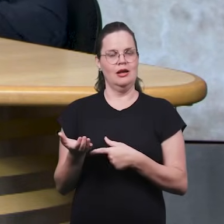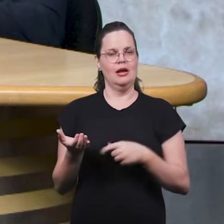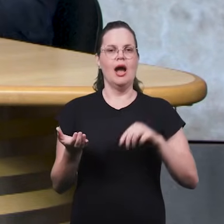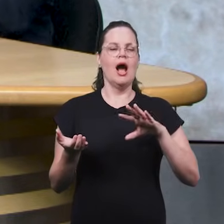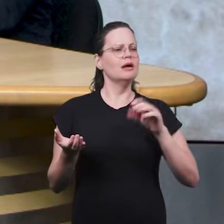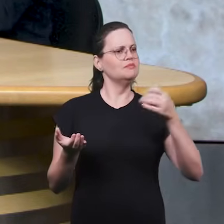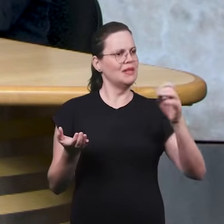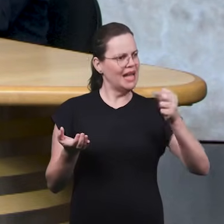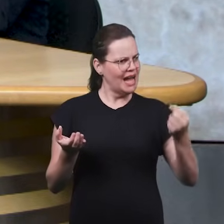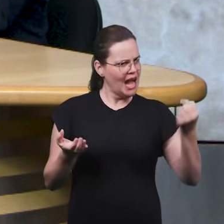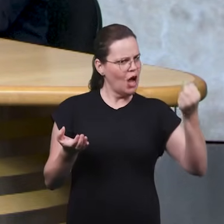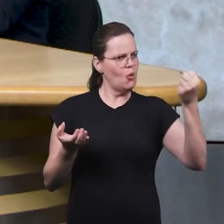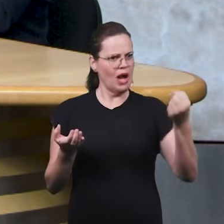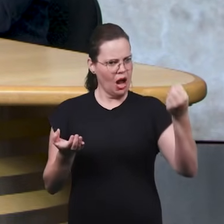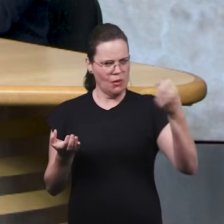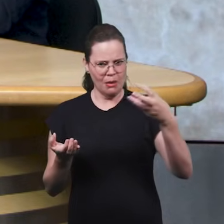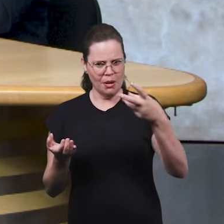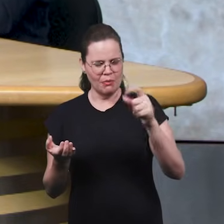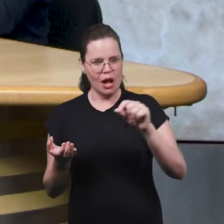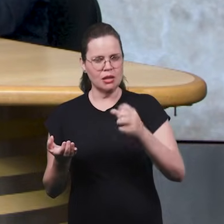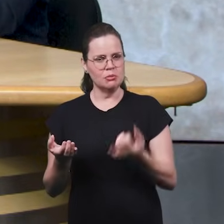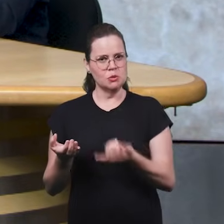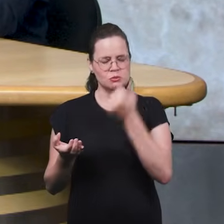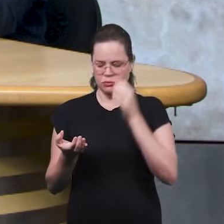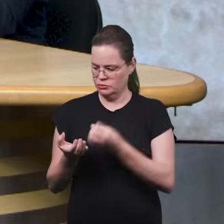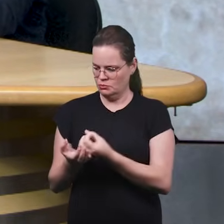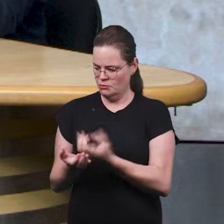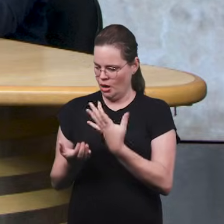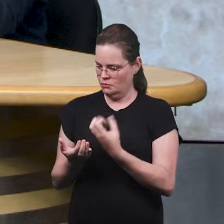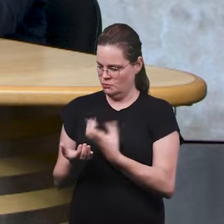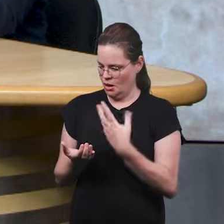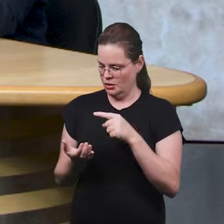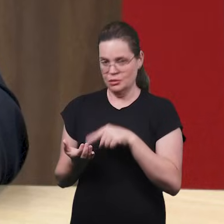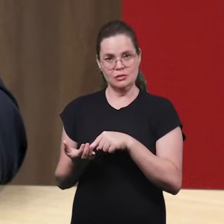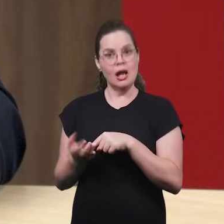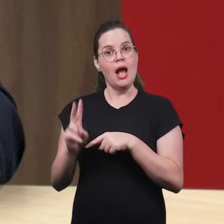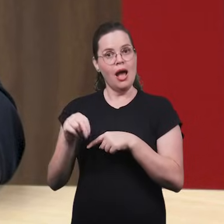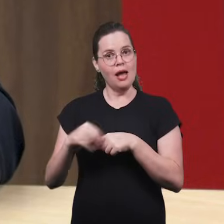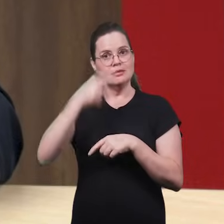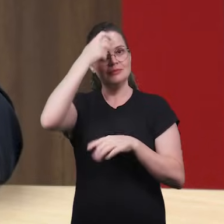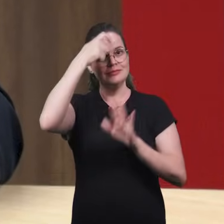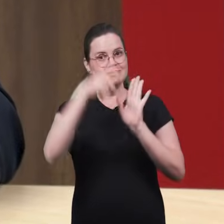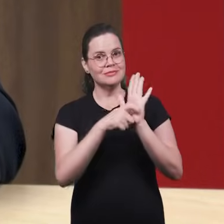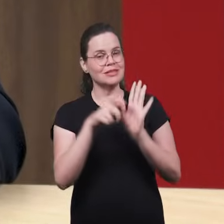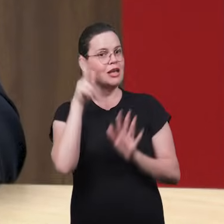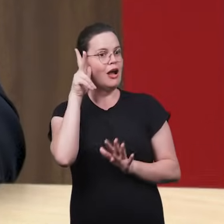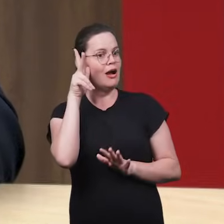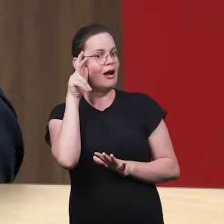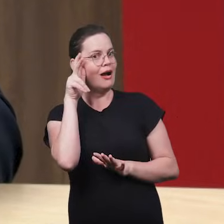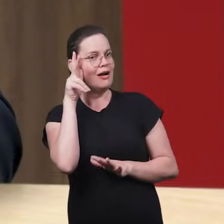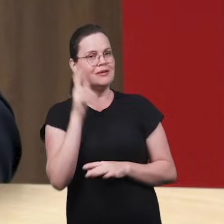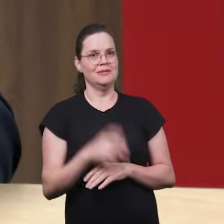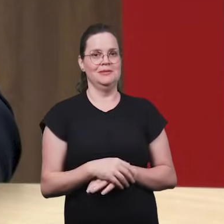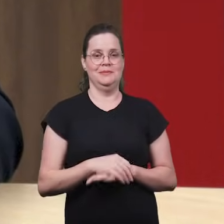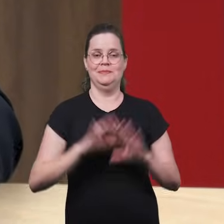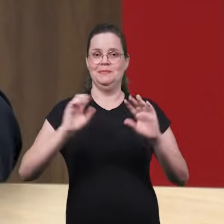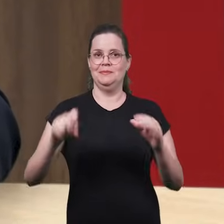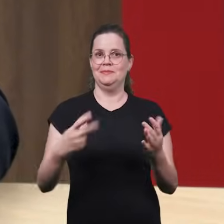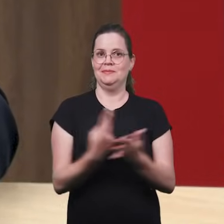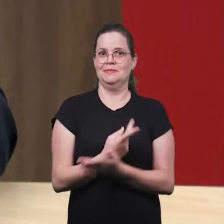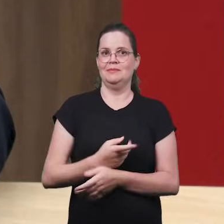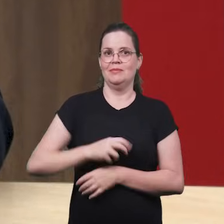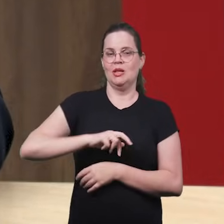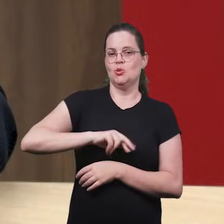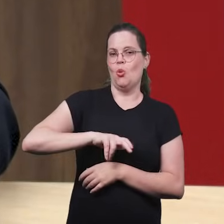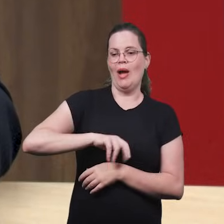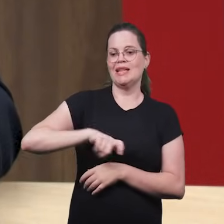verdade. Propaganda daquele veículo. Isso é inteligência artificial, tá? Não é, e aqui deixa eu dizer uma coisa para vocês, não é que